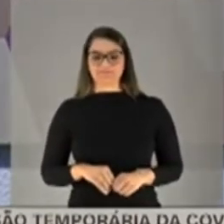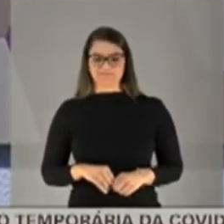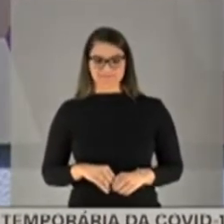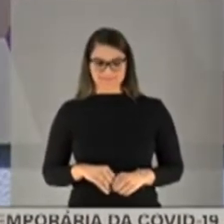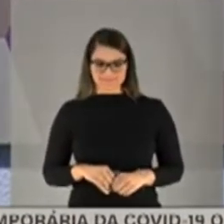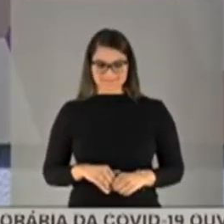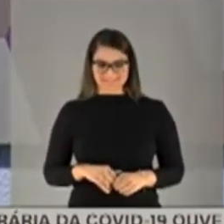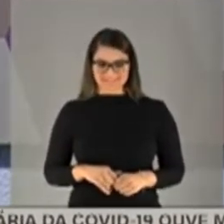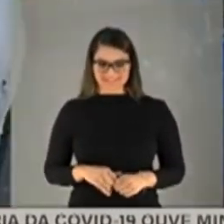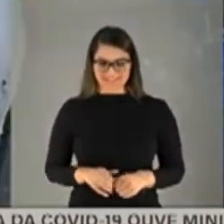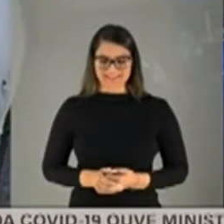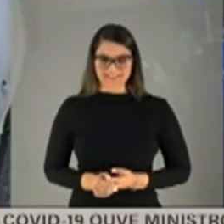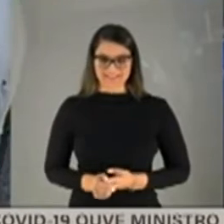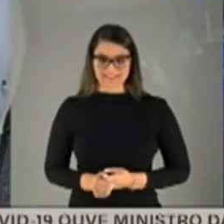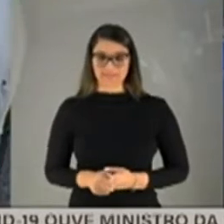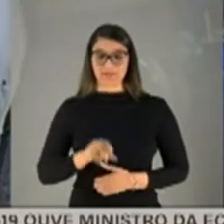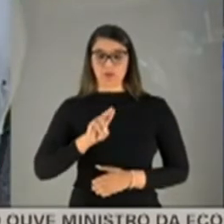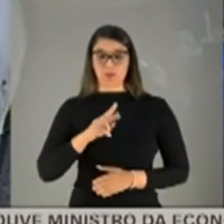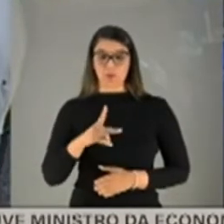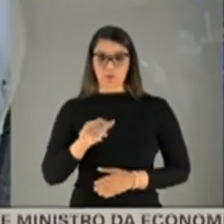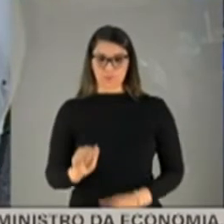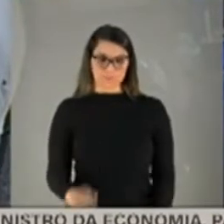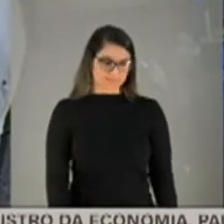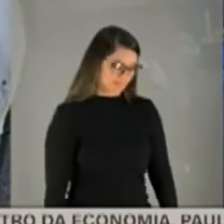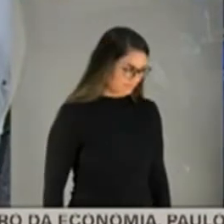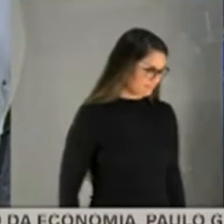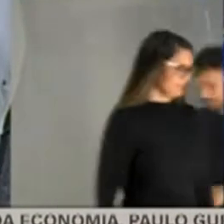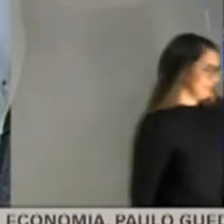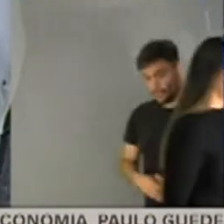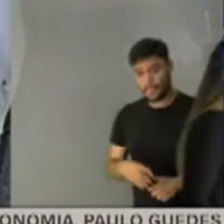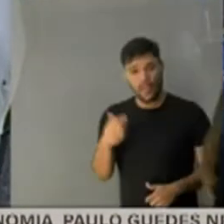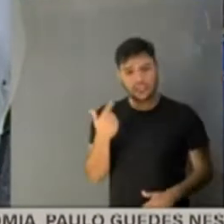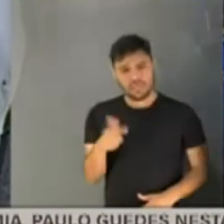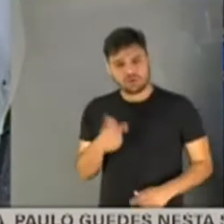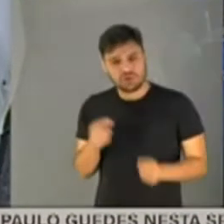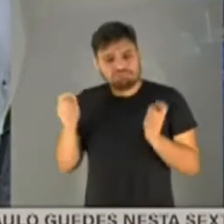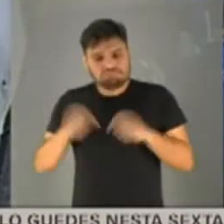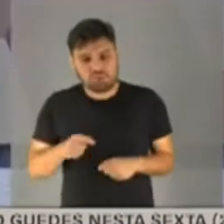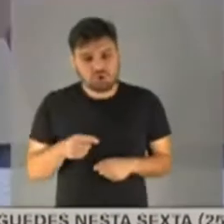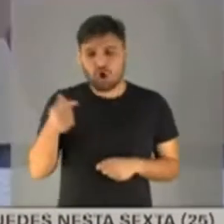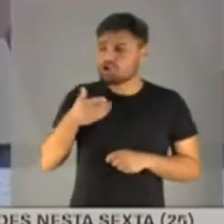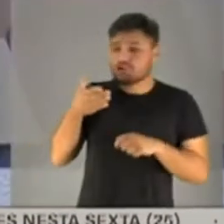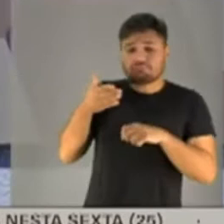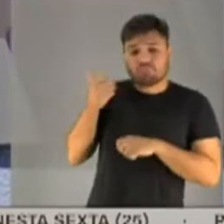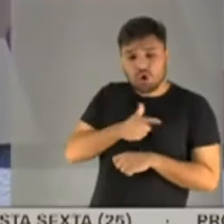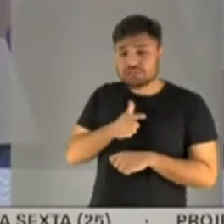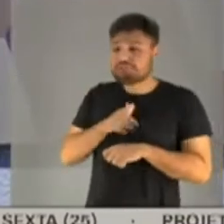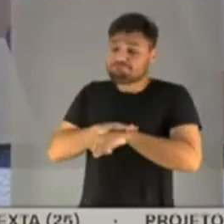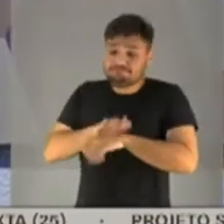pré-hospitalar. Ou seja, morreram nas UPAs, morreram no pronto-socorro. Não tiveram condição de acesso a